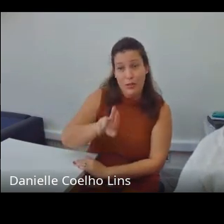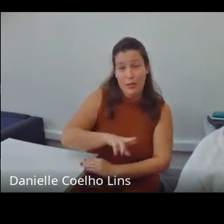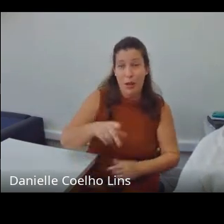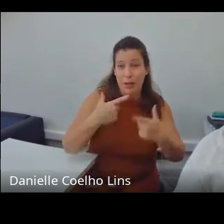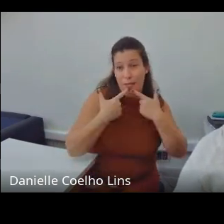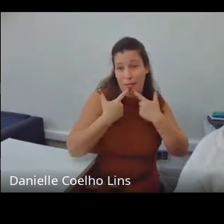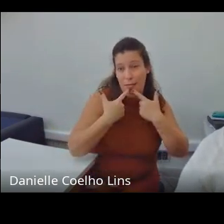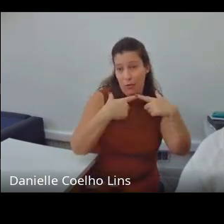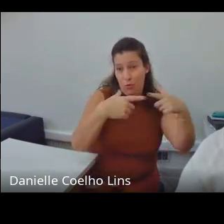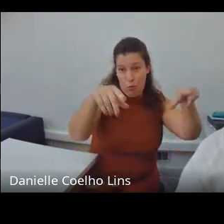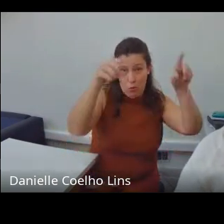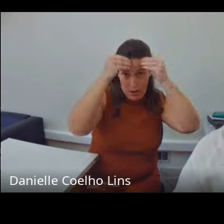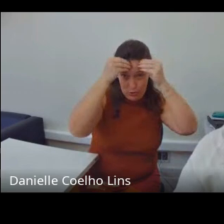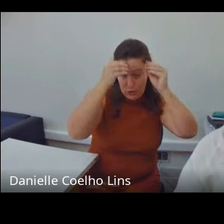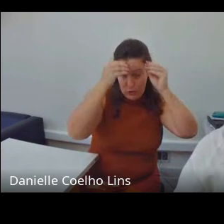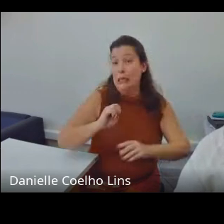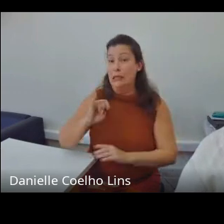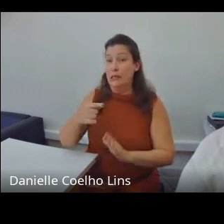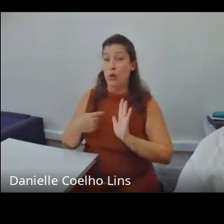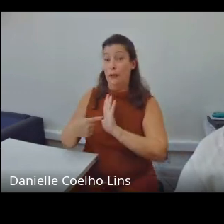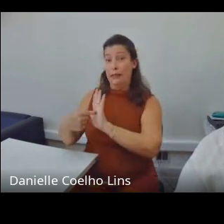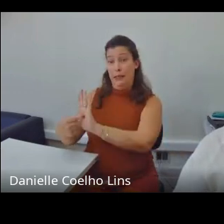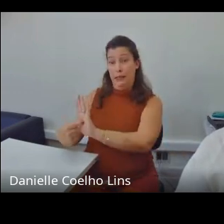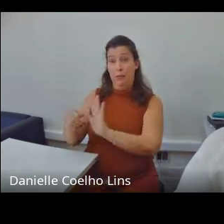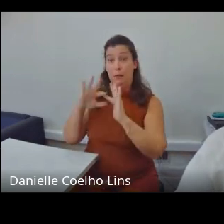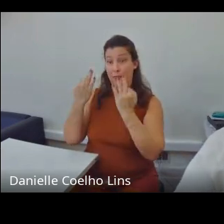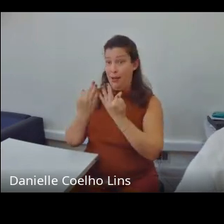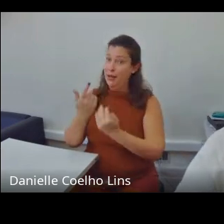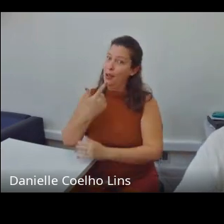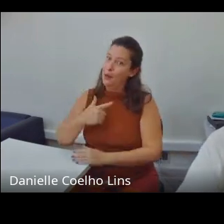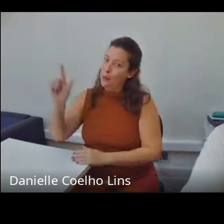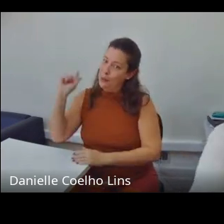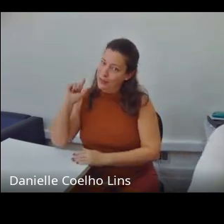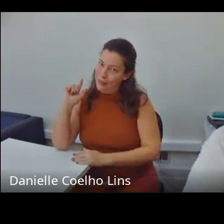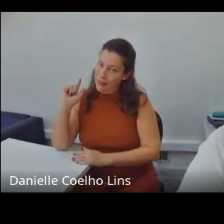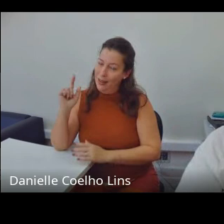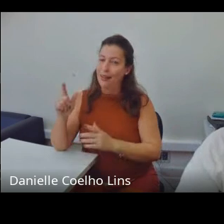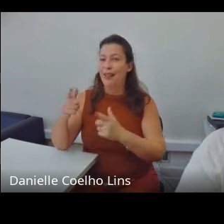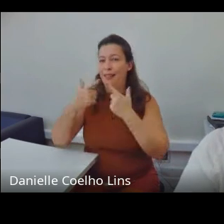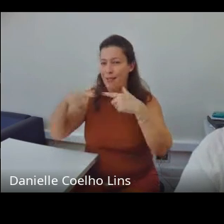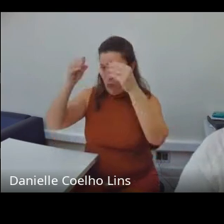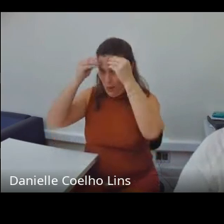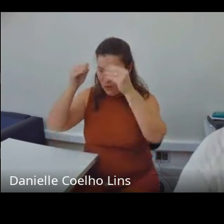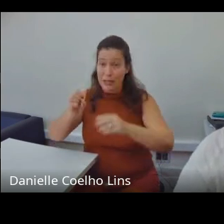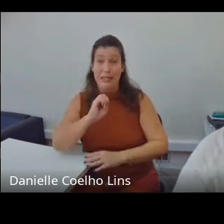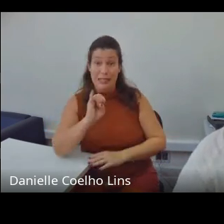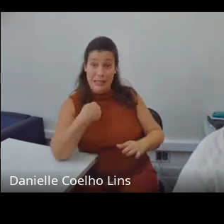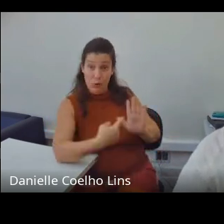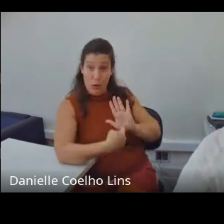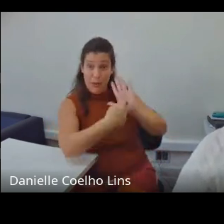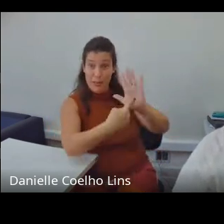para pessoas da minha família que eu ainda não conheço, eu uso outra linguagem. Se eu estou me apresentando para o presidente da República, eu uso outra